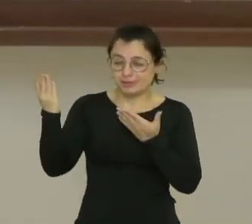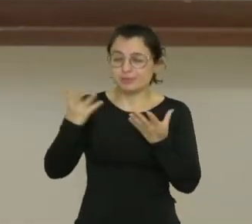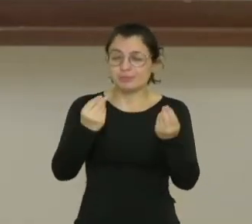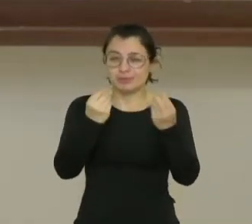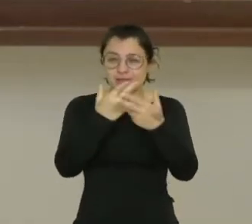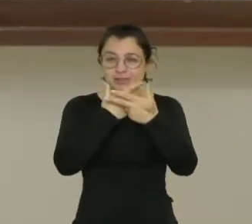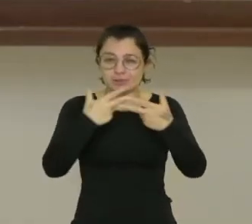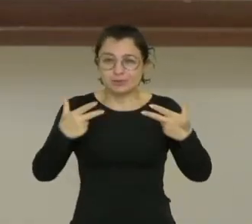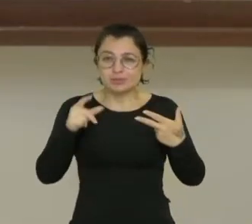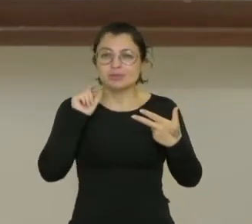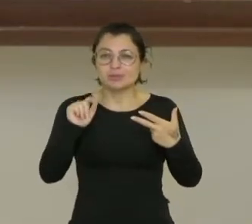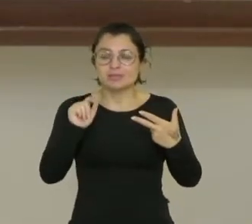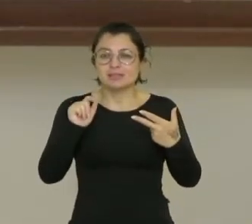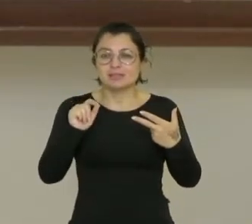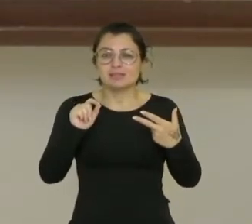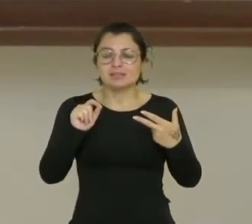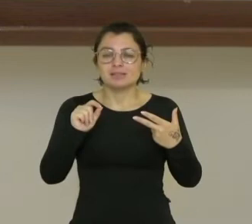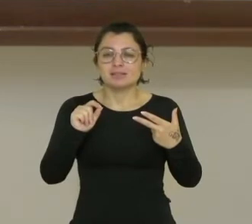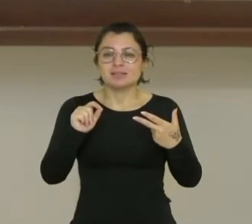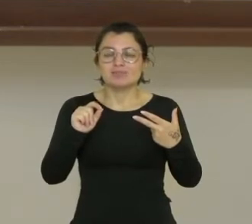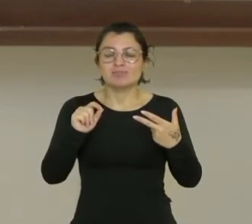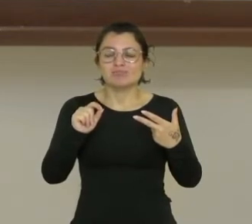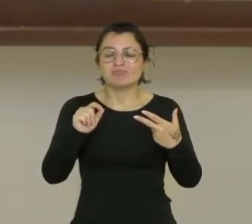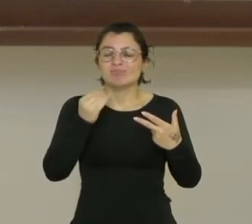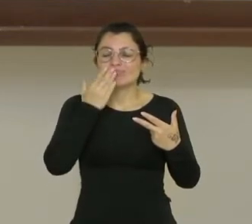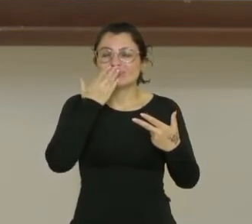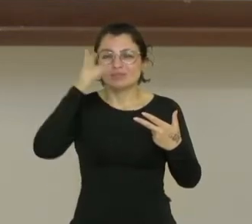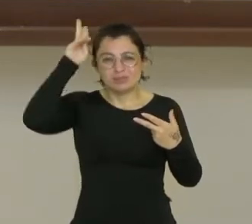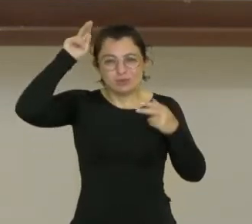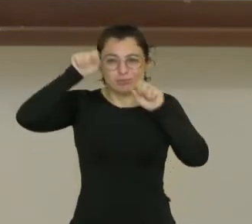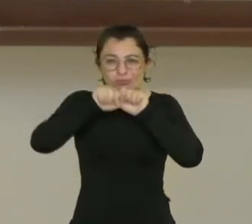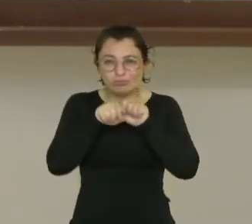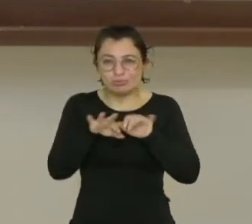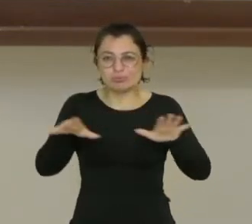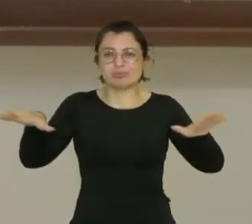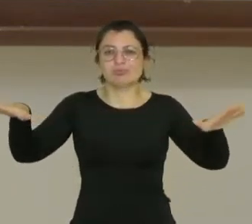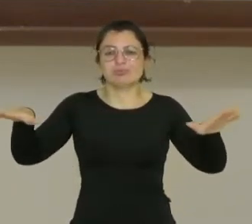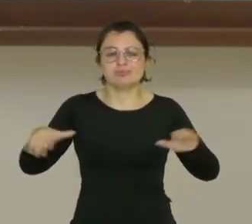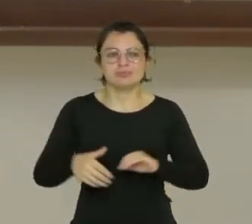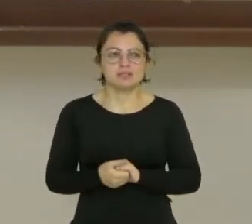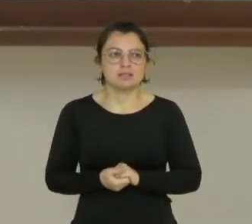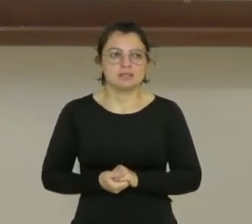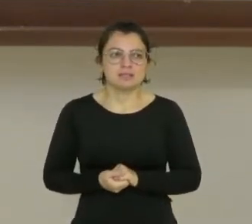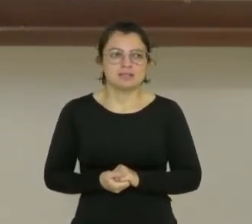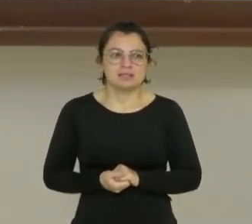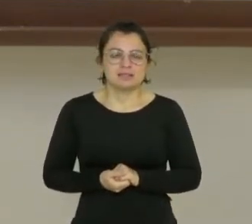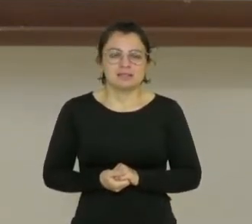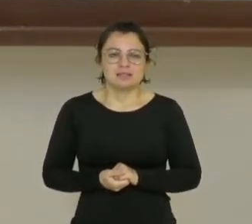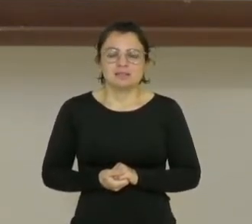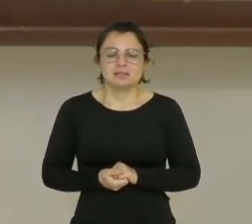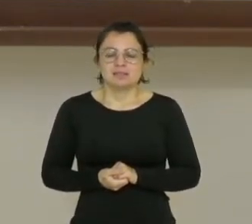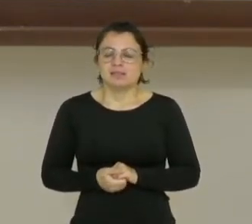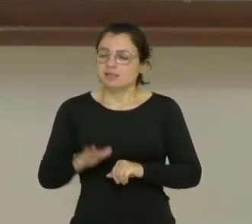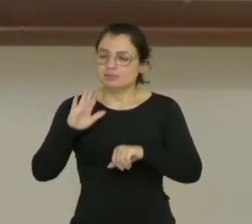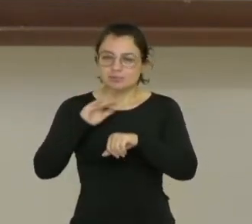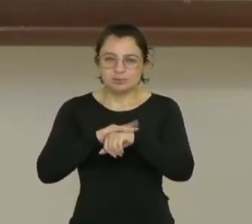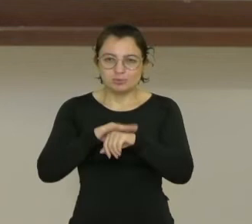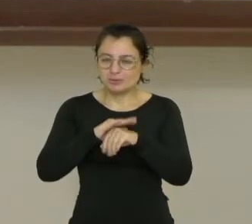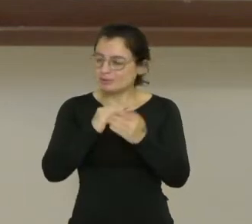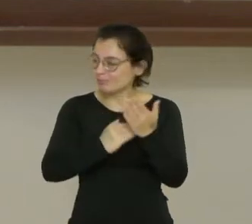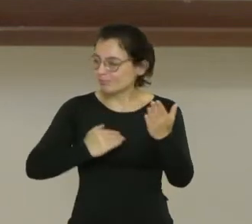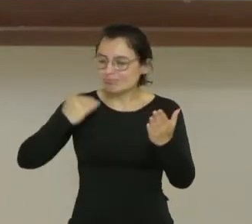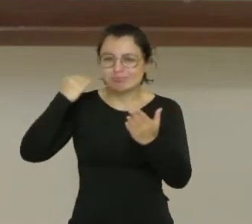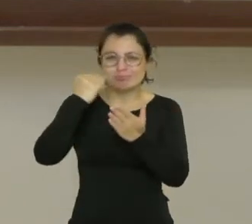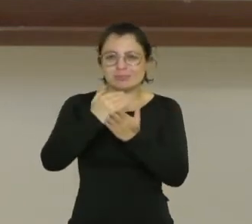que fizeram com que se dizimassem, né, os povos indígenas. As doenças foram a principal causa,